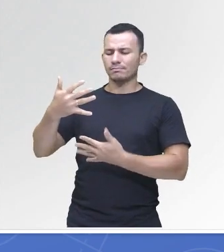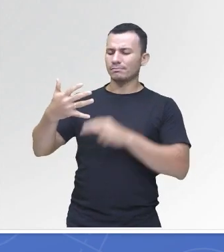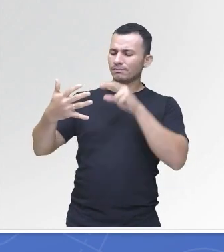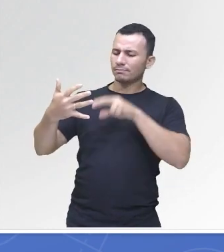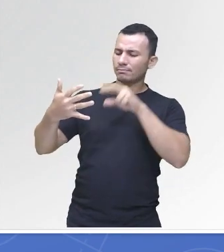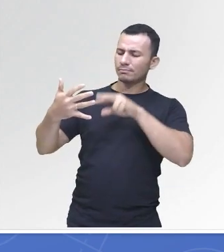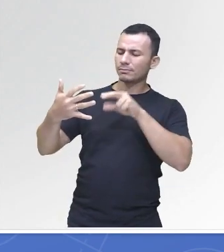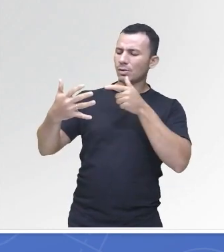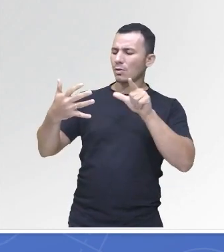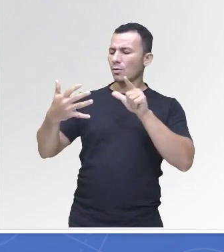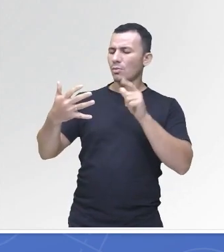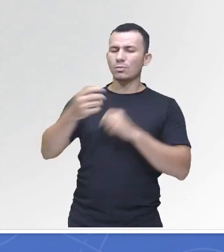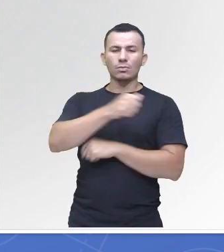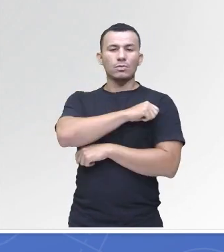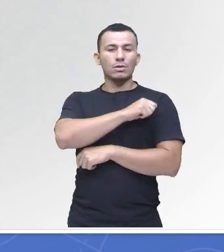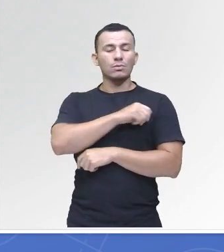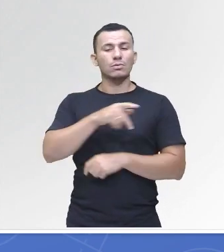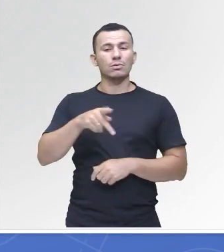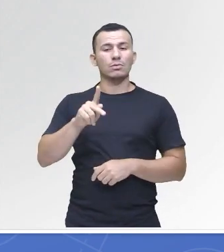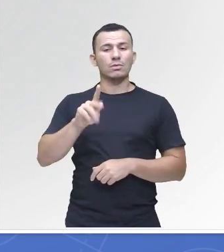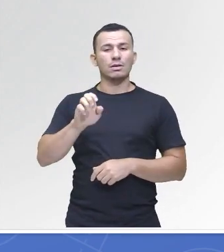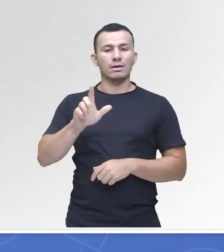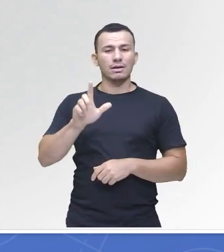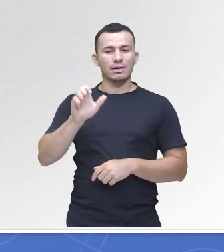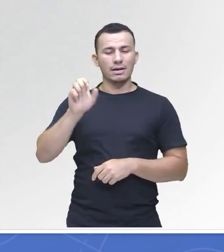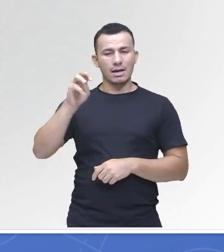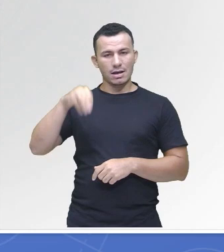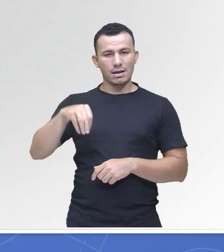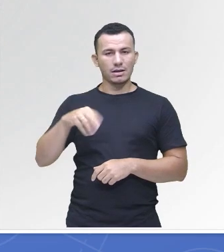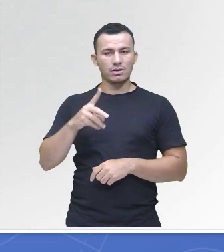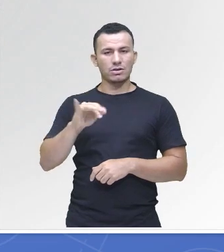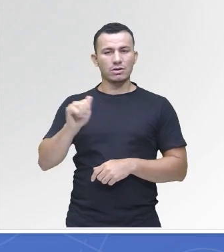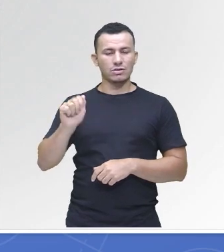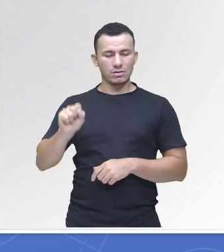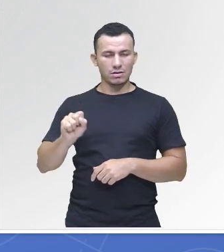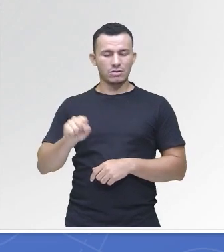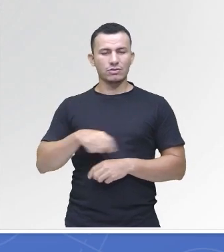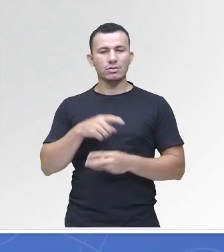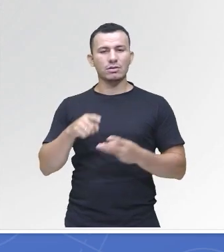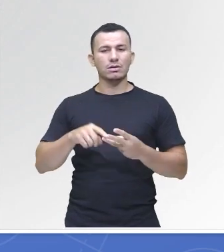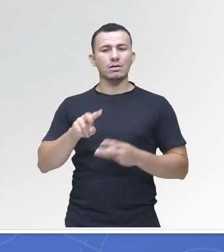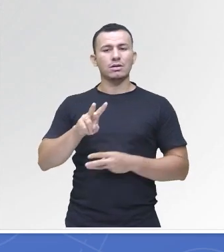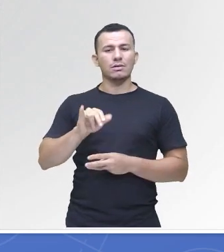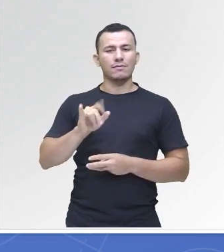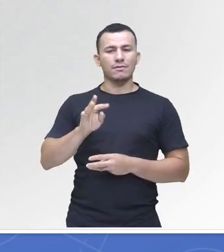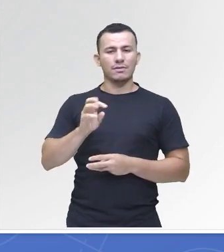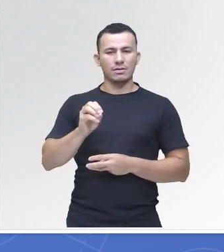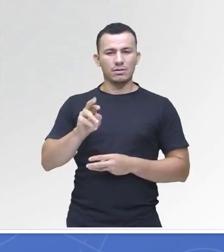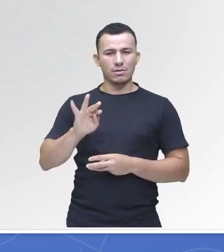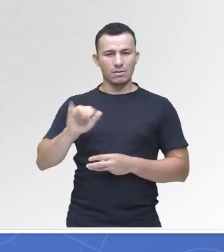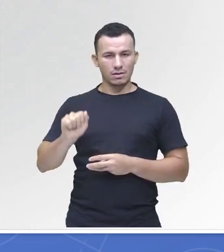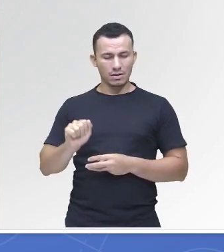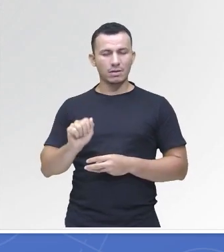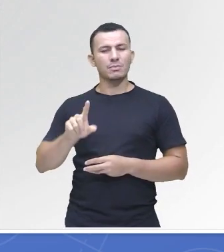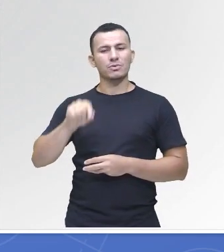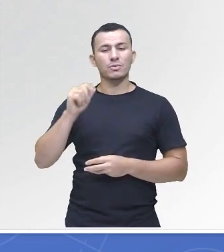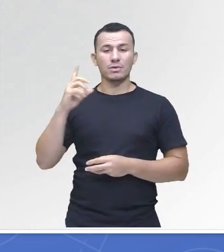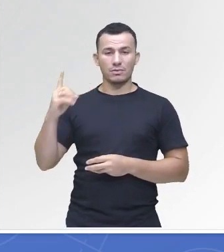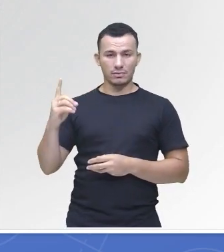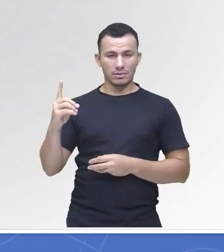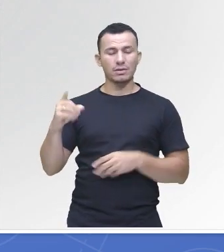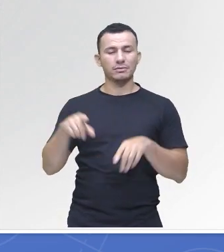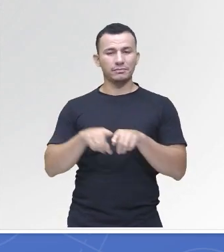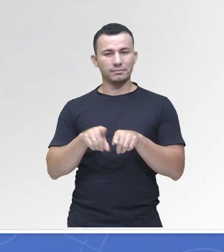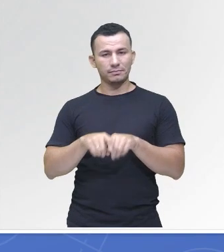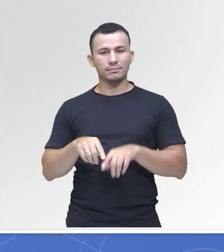outro aluno, né? Temos aqui a Kellen, né? Kellen Dias. Temos também a Vitória, né? A Vitória que marcou a letra D, a